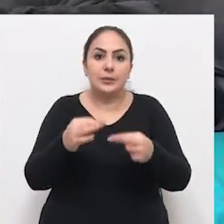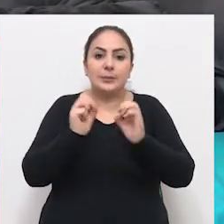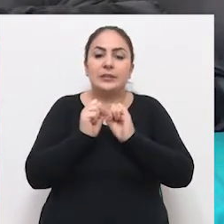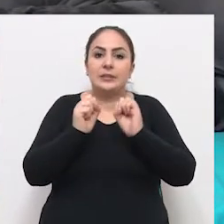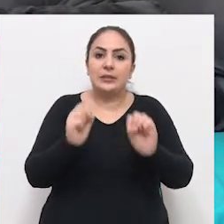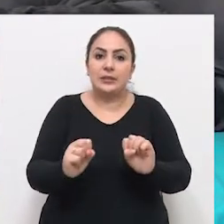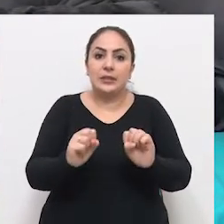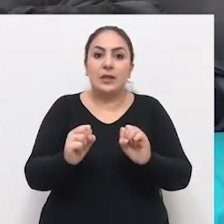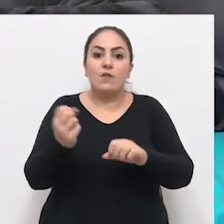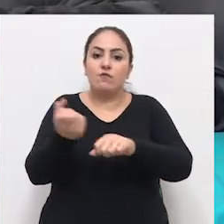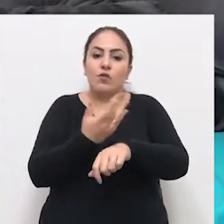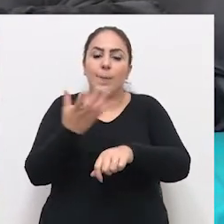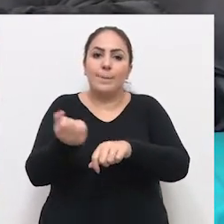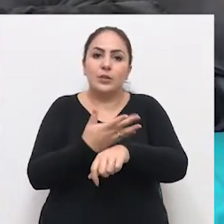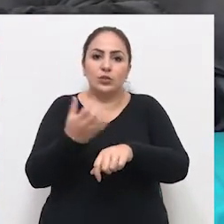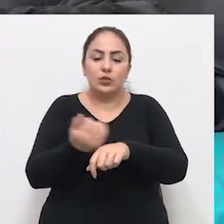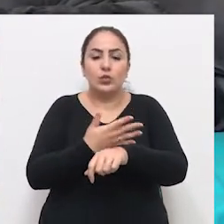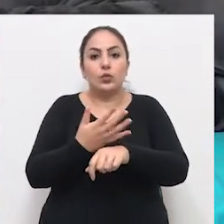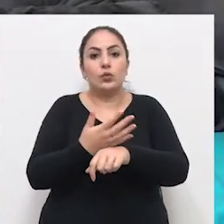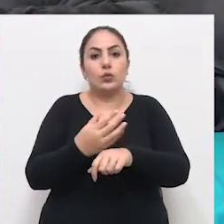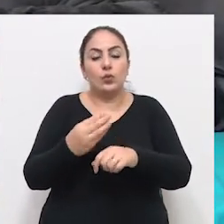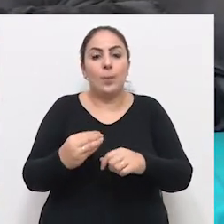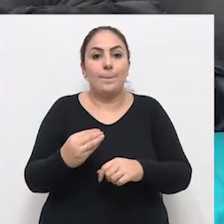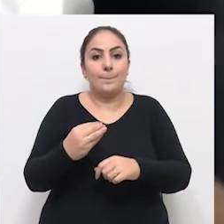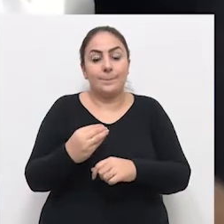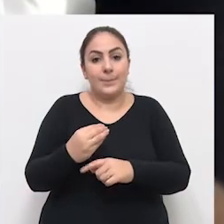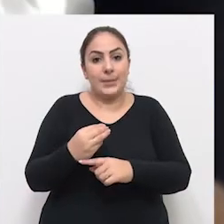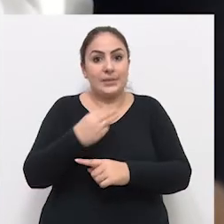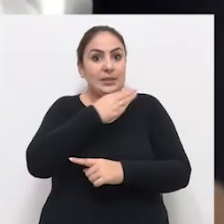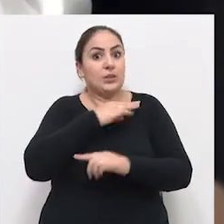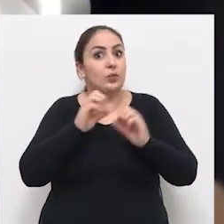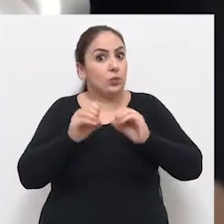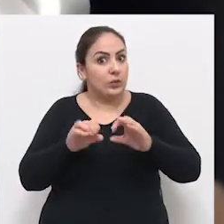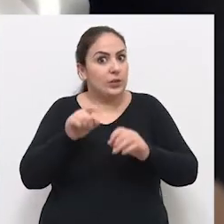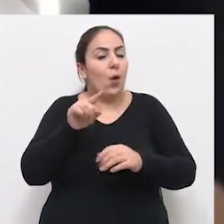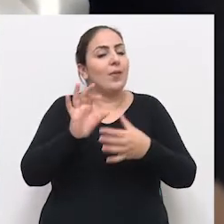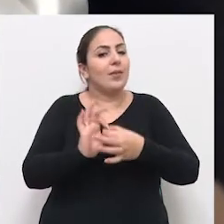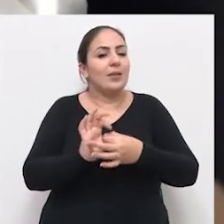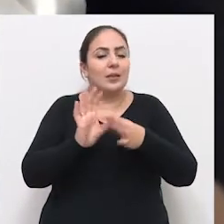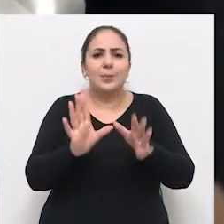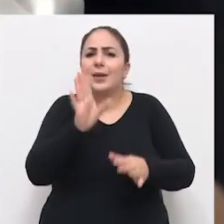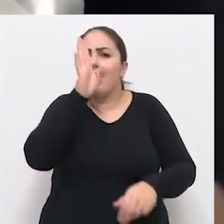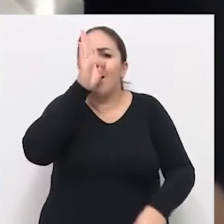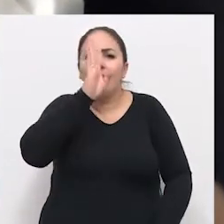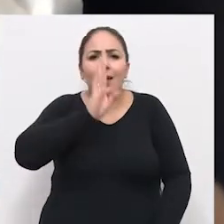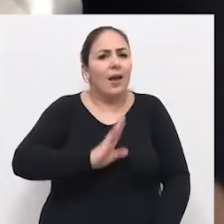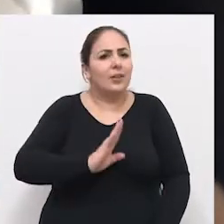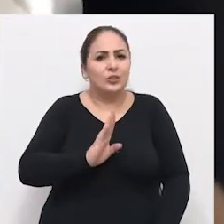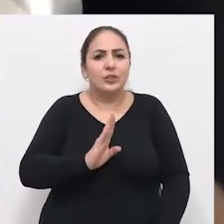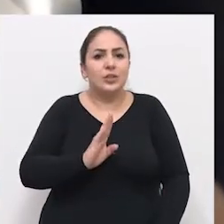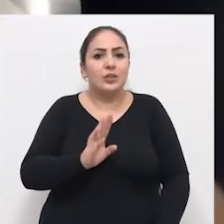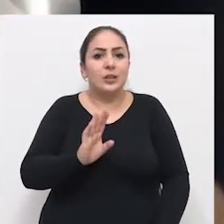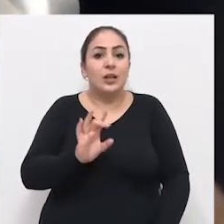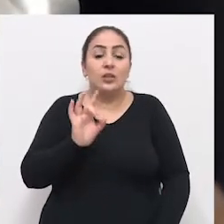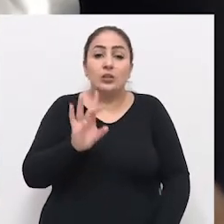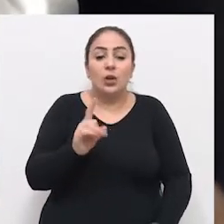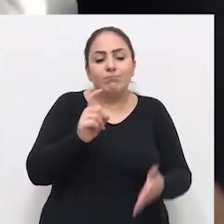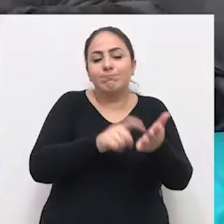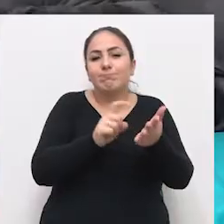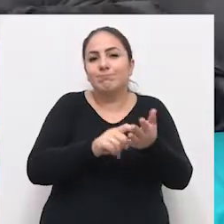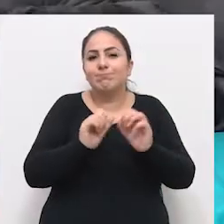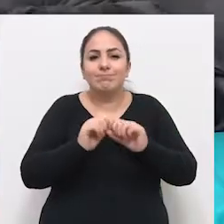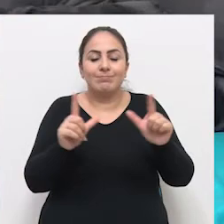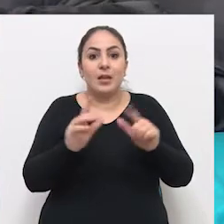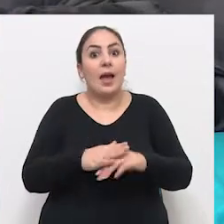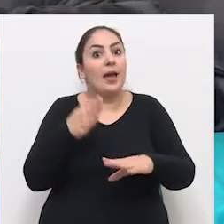pela Secretaria de Alfabetização do Ministério da Educação. E está disponível gratuitamente em apenas alguns